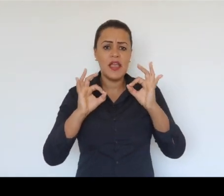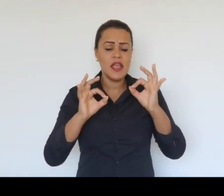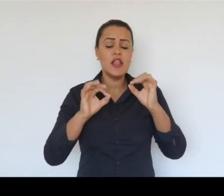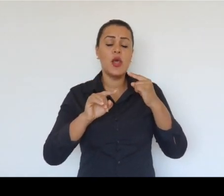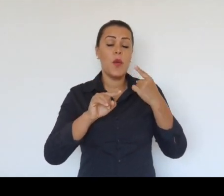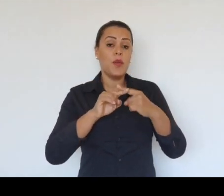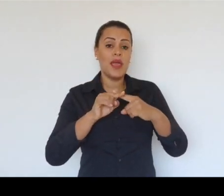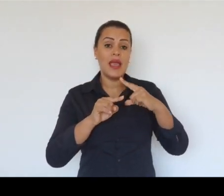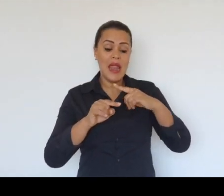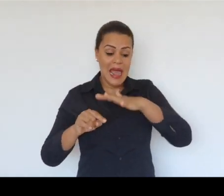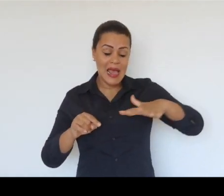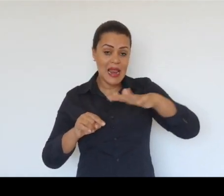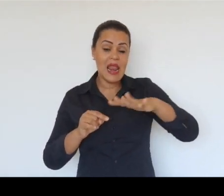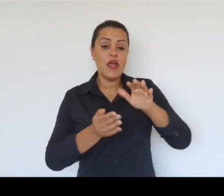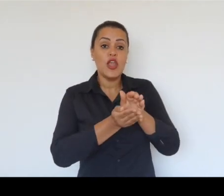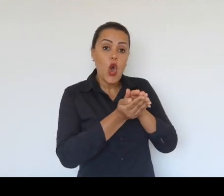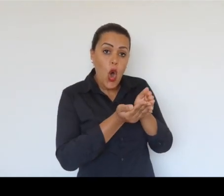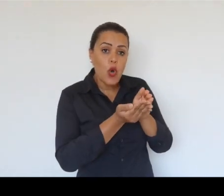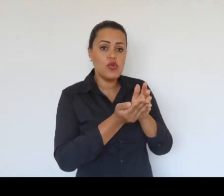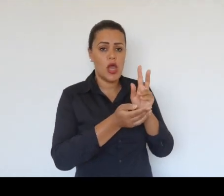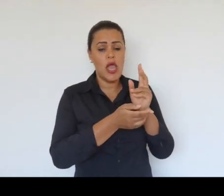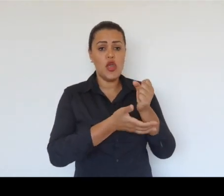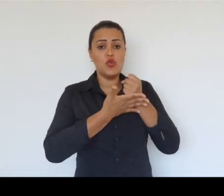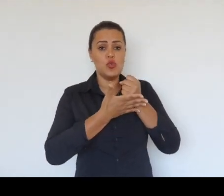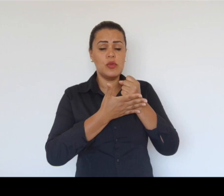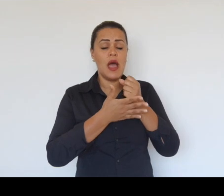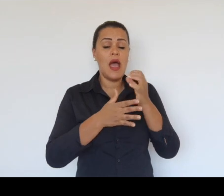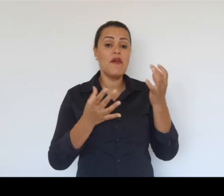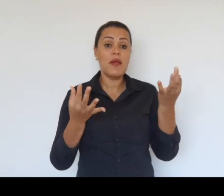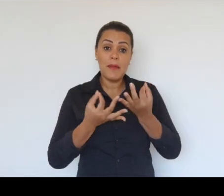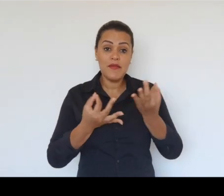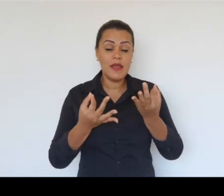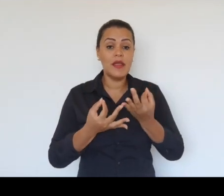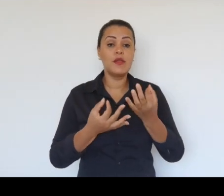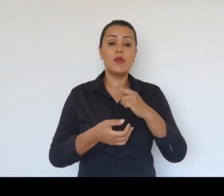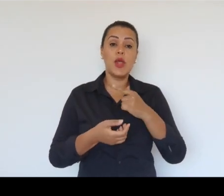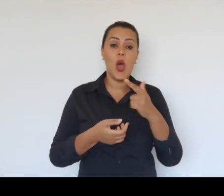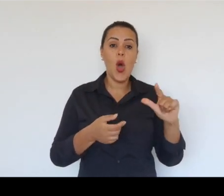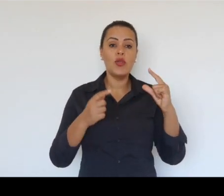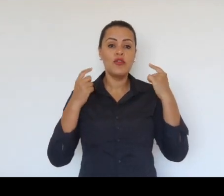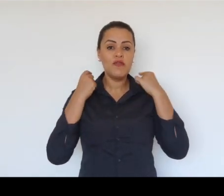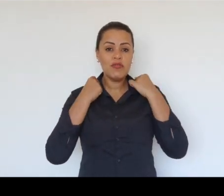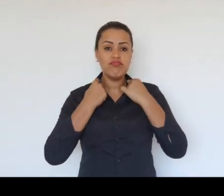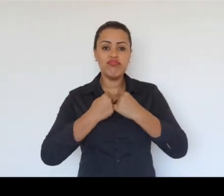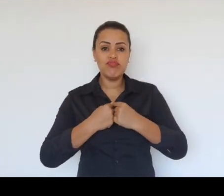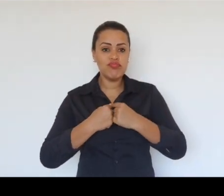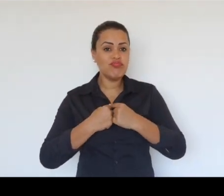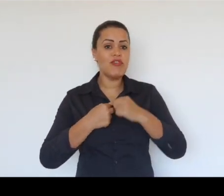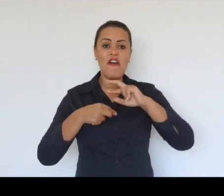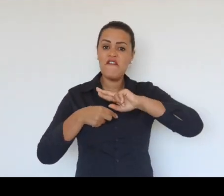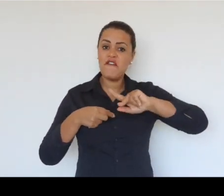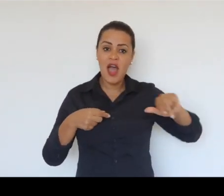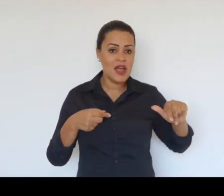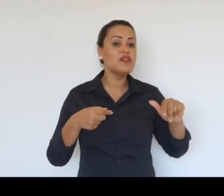das conchas. Outros tipos de artefato que ocorrem são adornos de vários tipos.